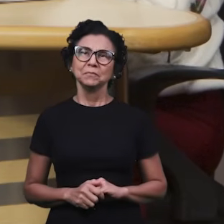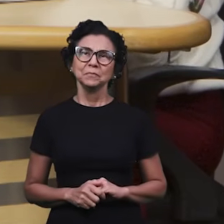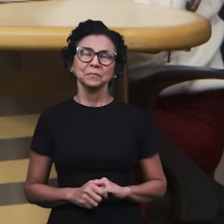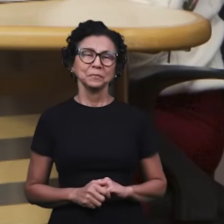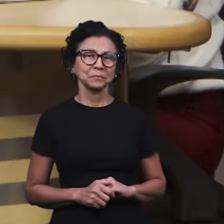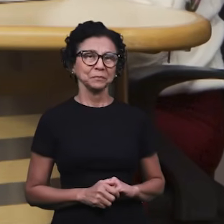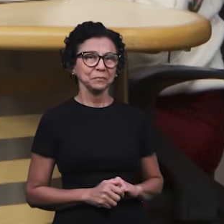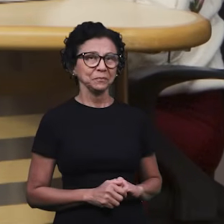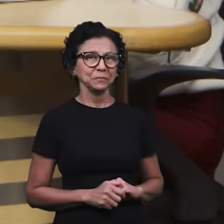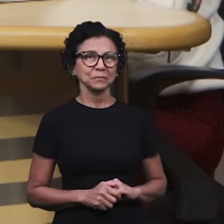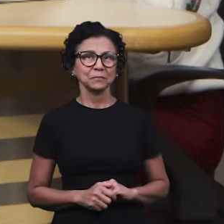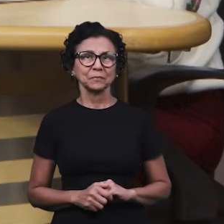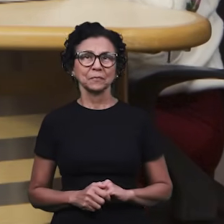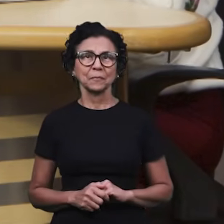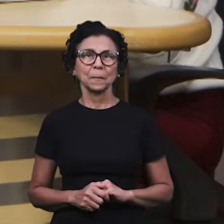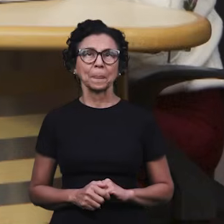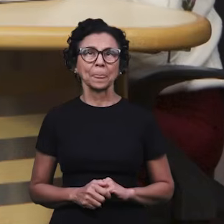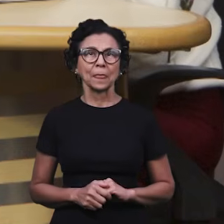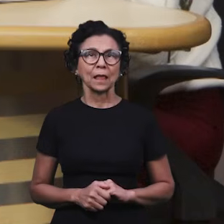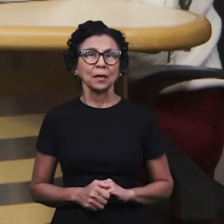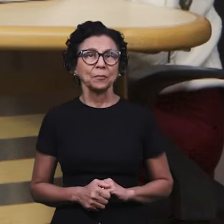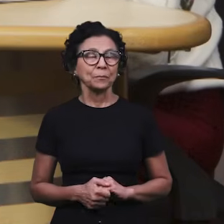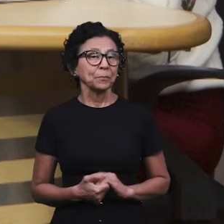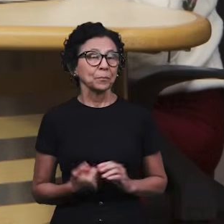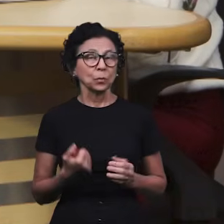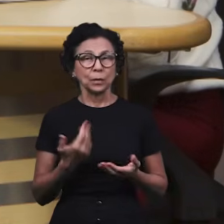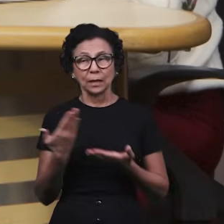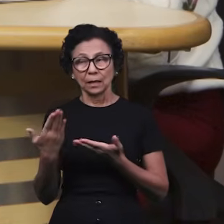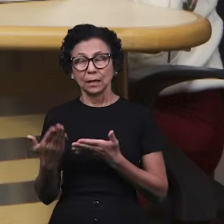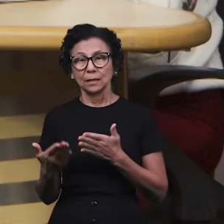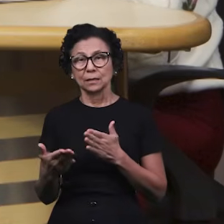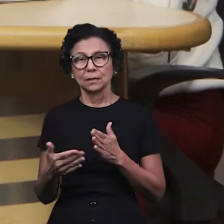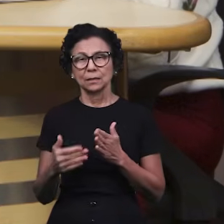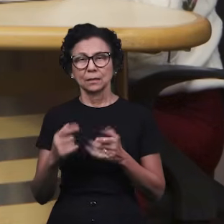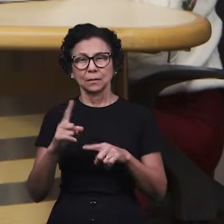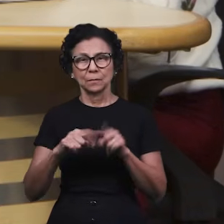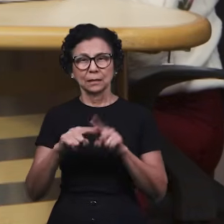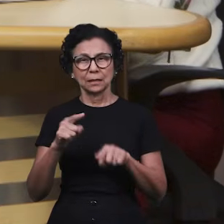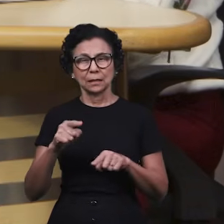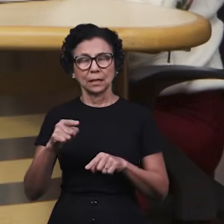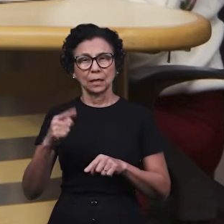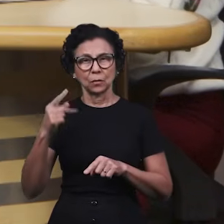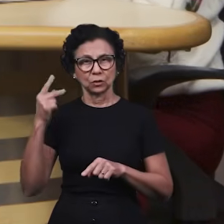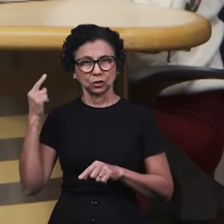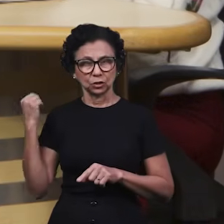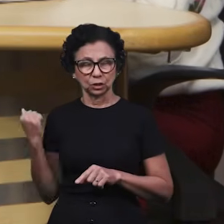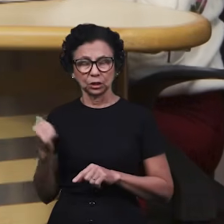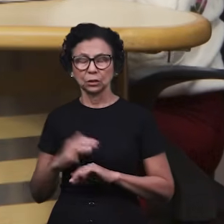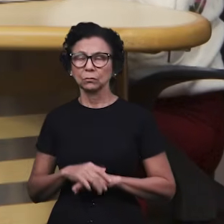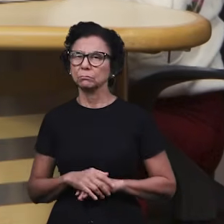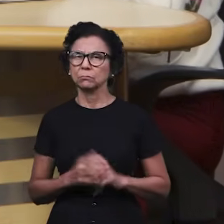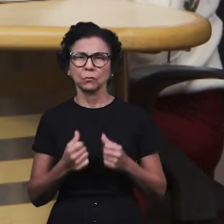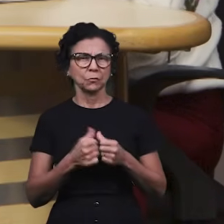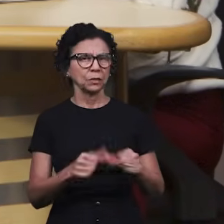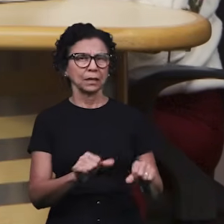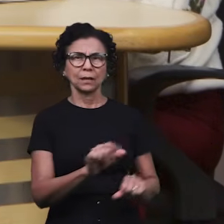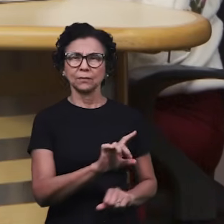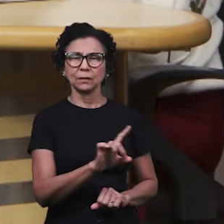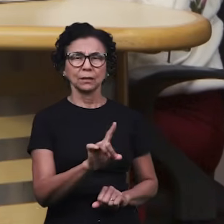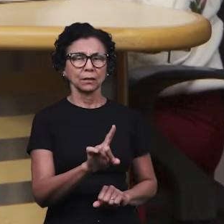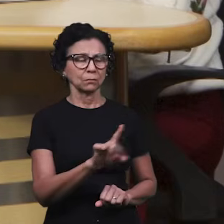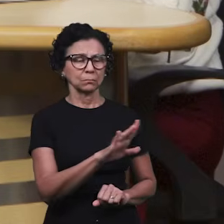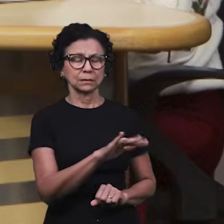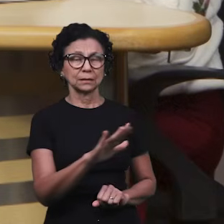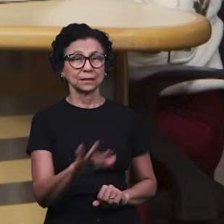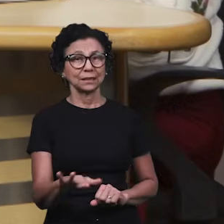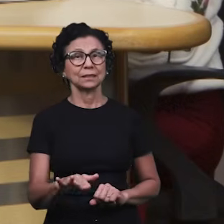fala, o que nós levávamos desse material não ficava com as crianças. E aí agora as revistinhas ficam com as